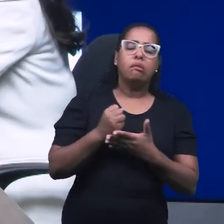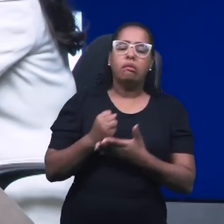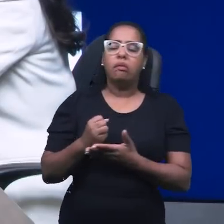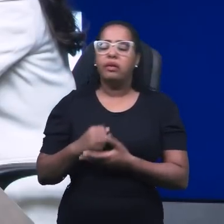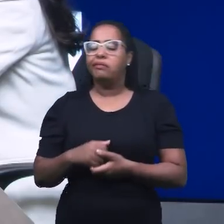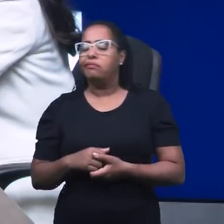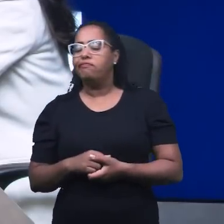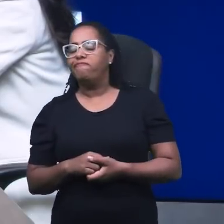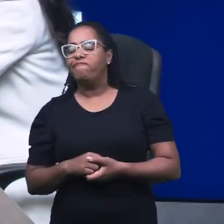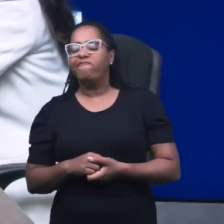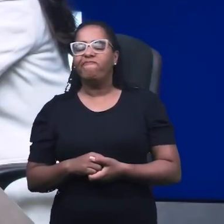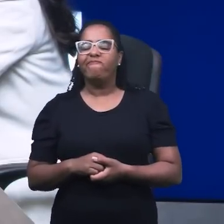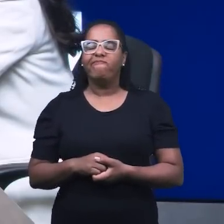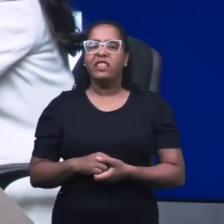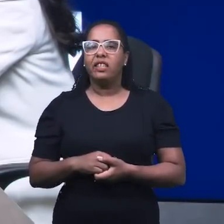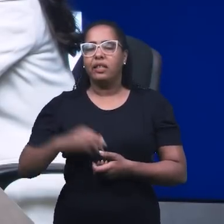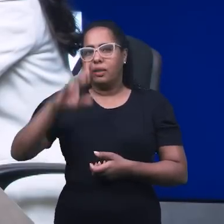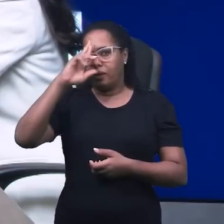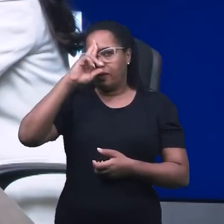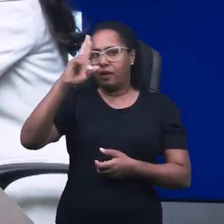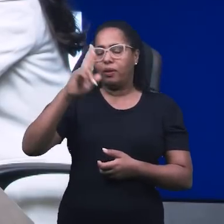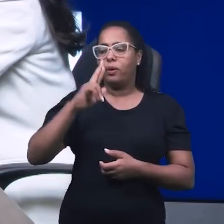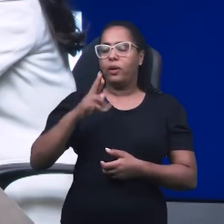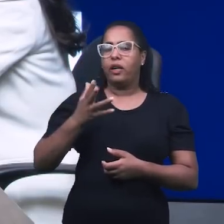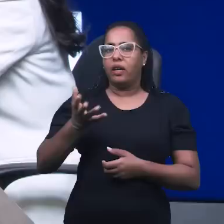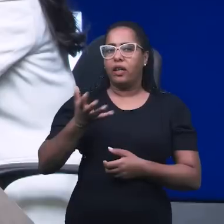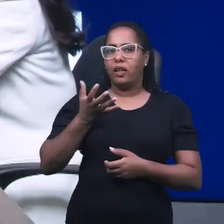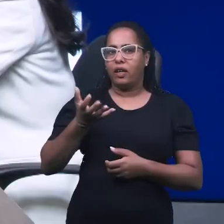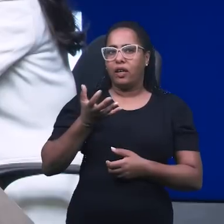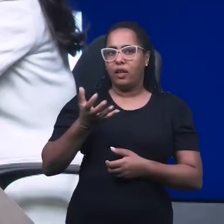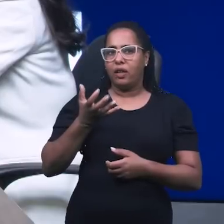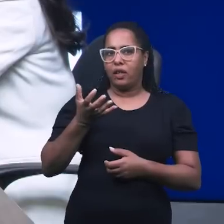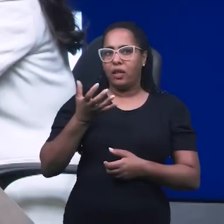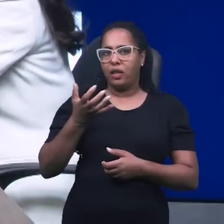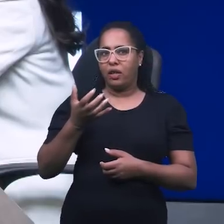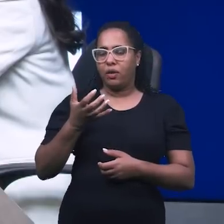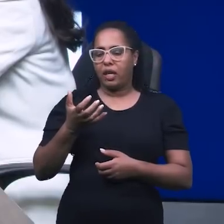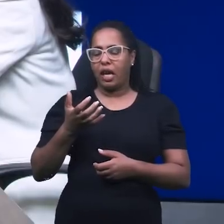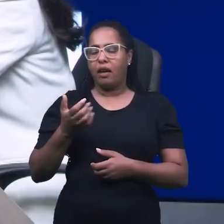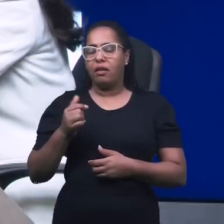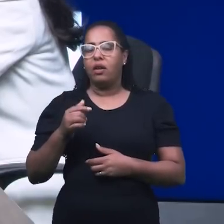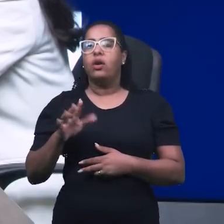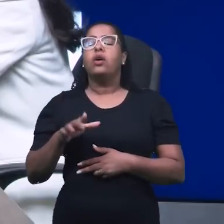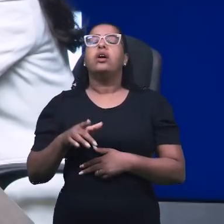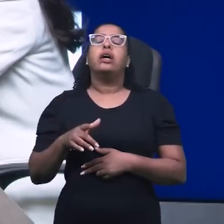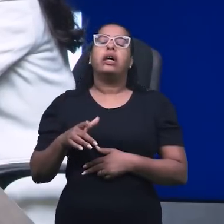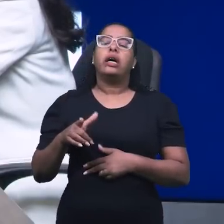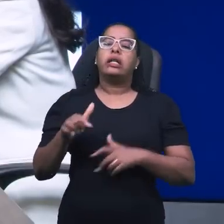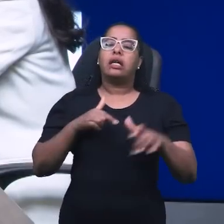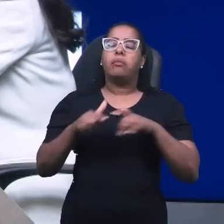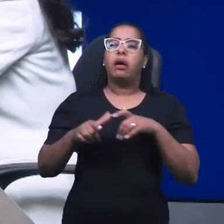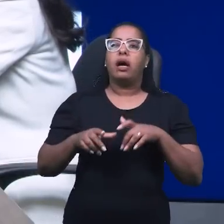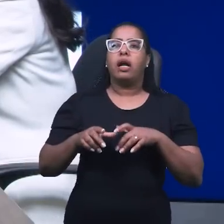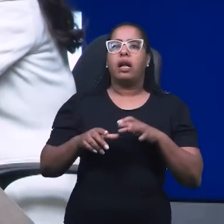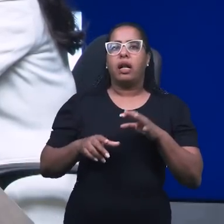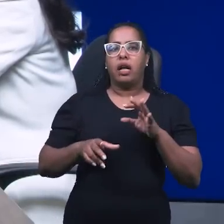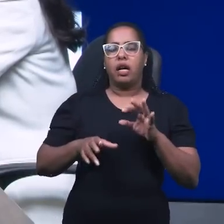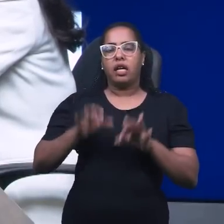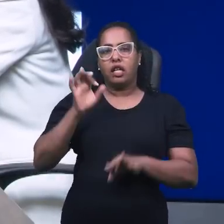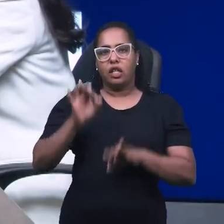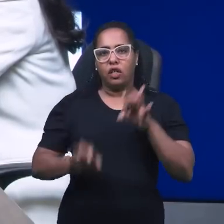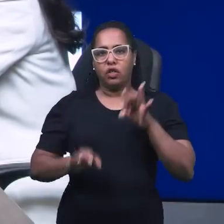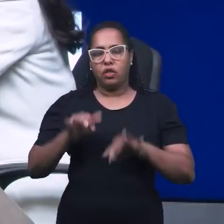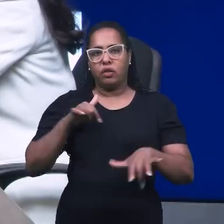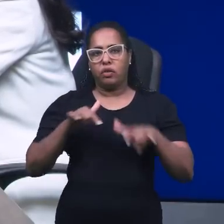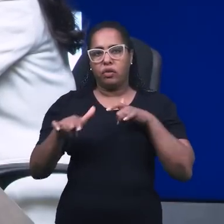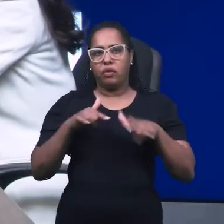e eu falei, Senhor, eu queria ser servidora aqui da Justiça do Trabalho. E comecei a orar.